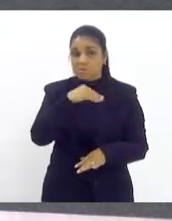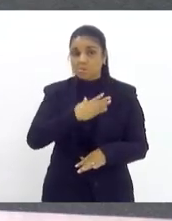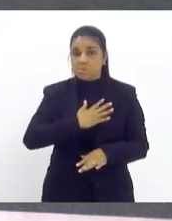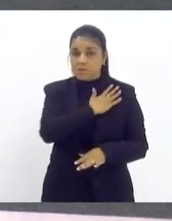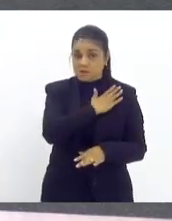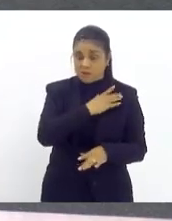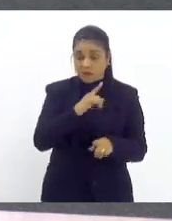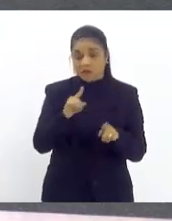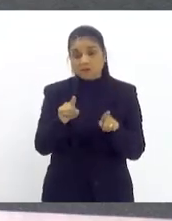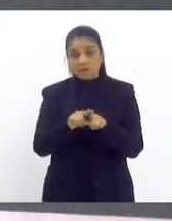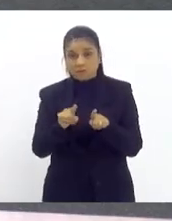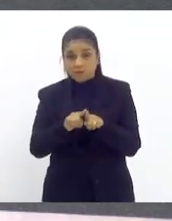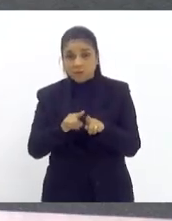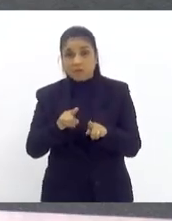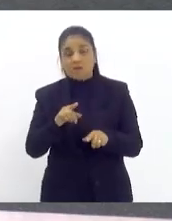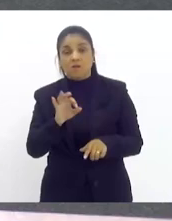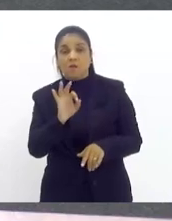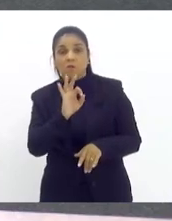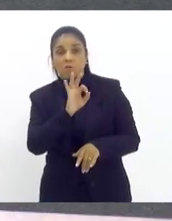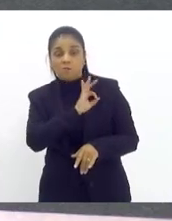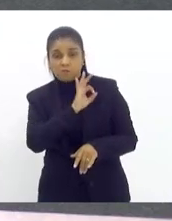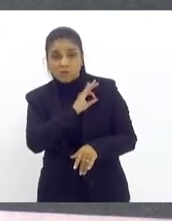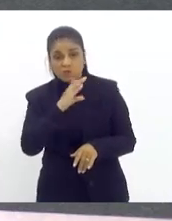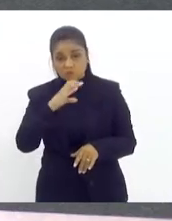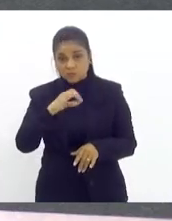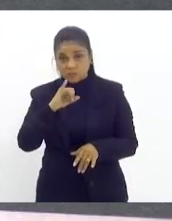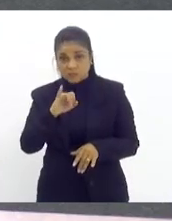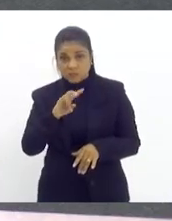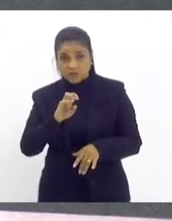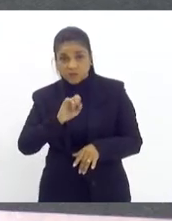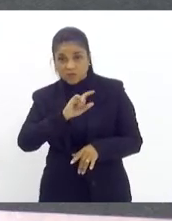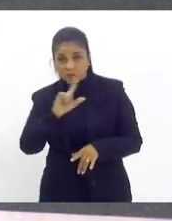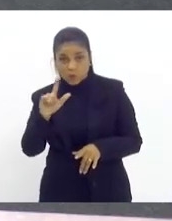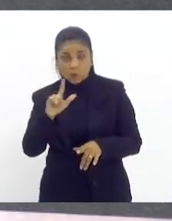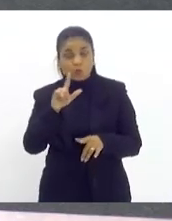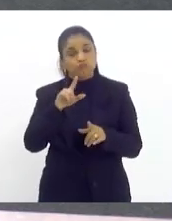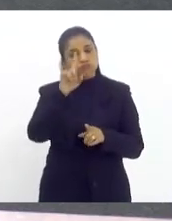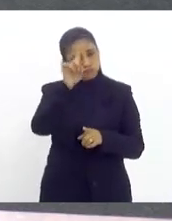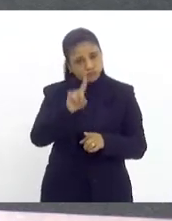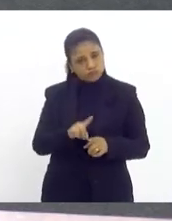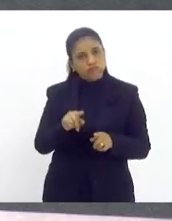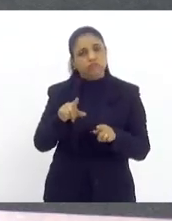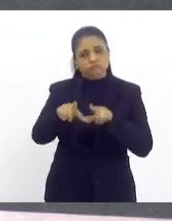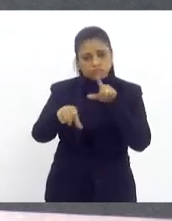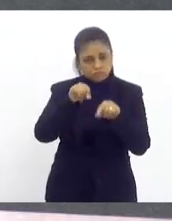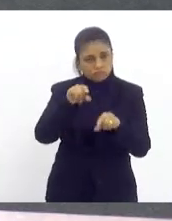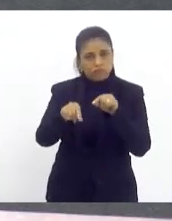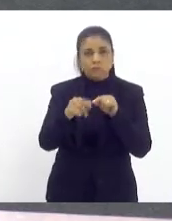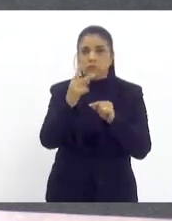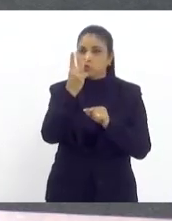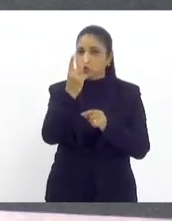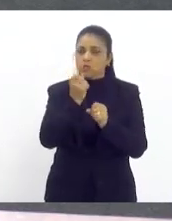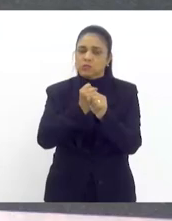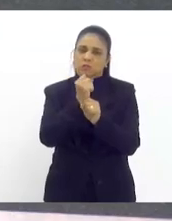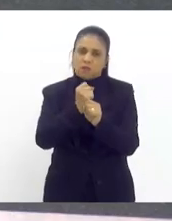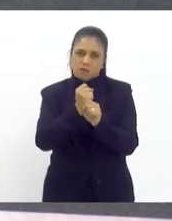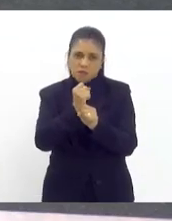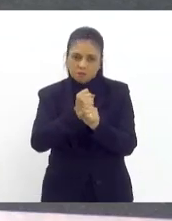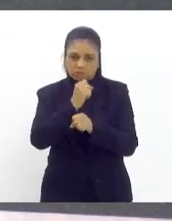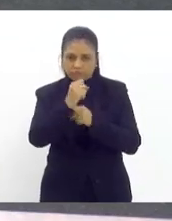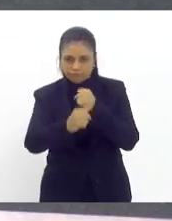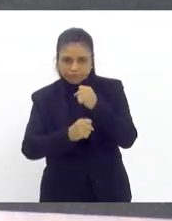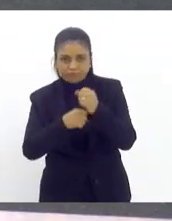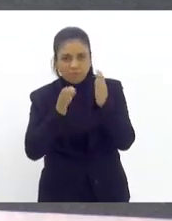poderão ter se assim desse dia essa casa o direito de escolha no prazo de dois anos e os policiais